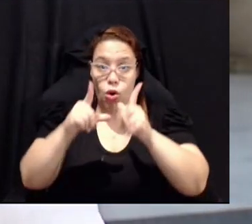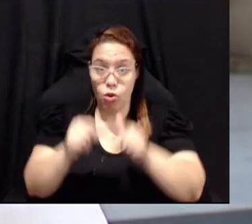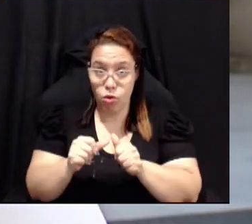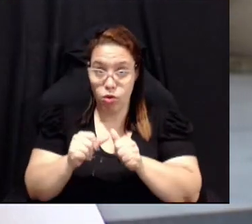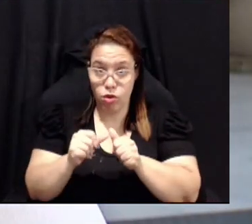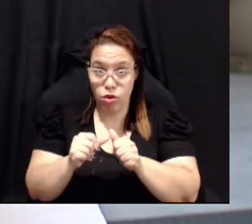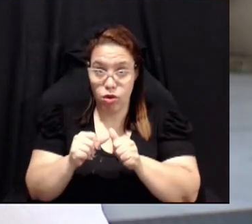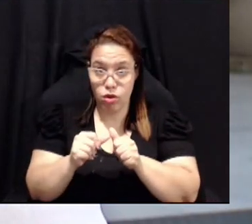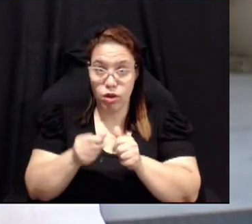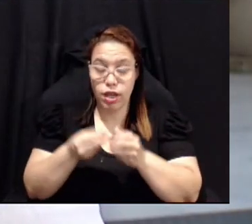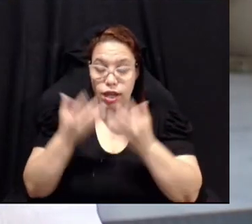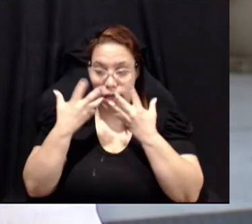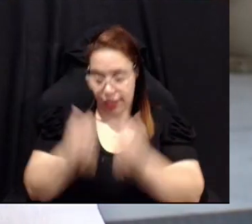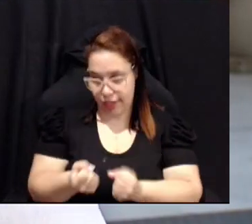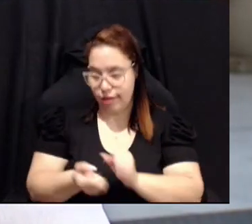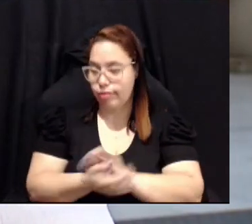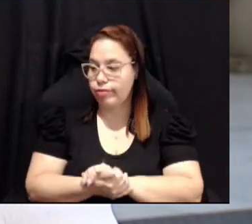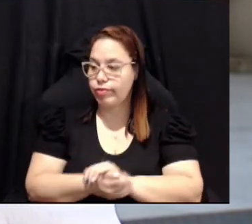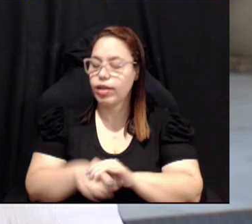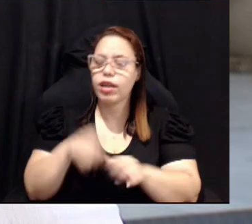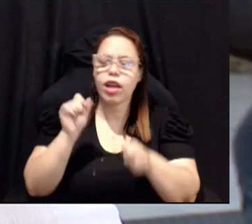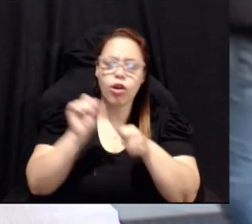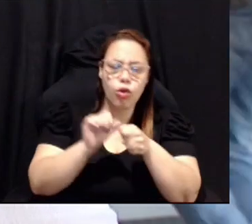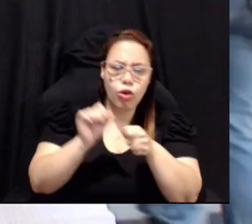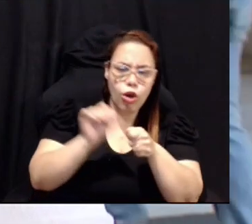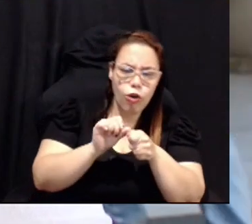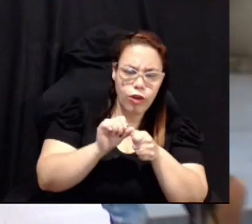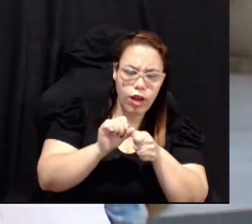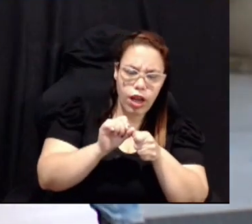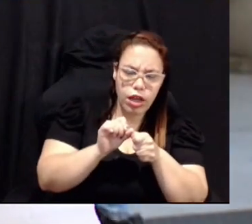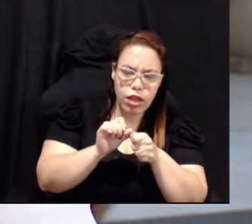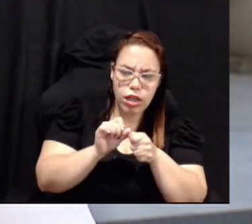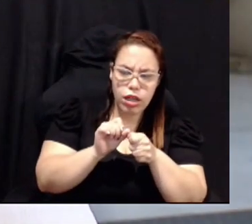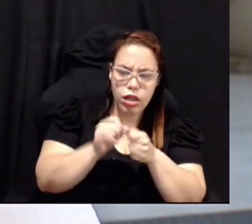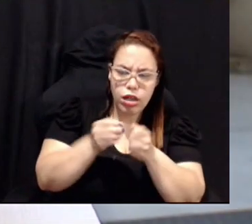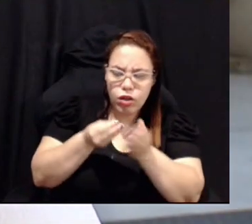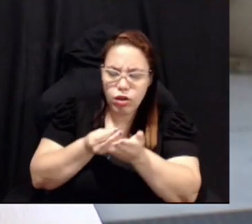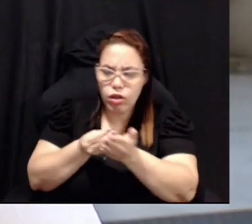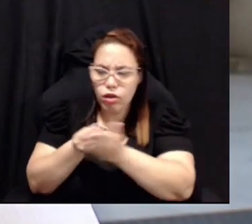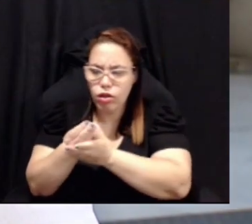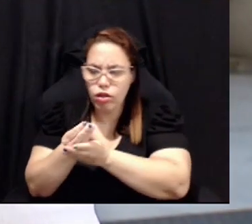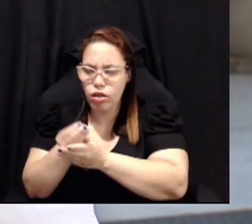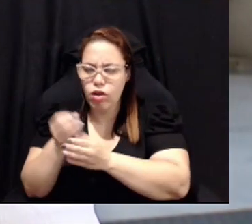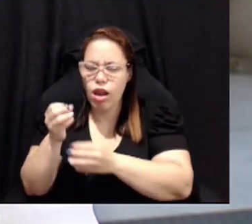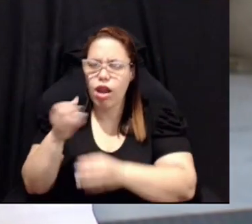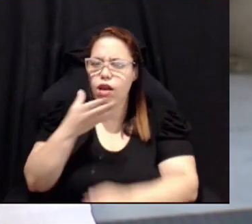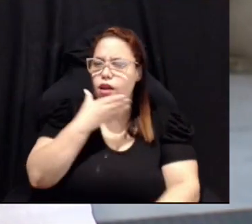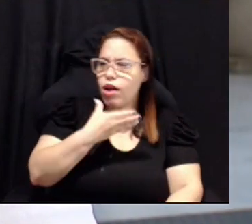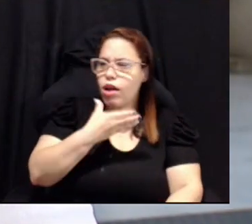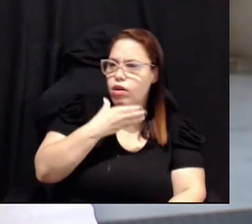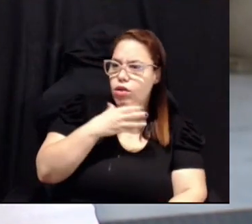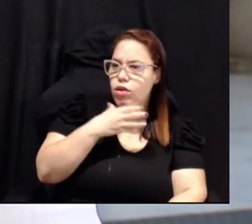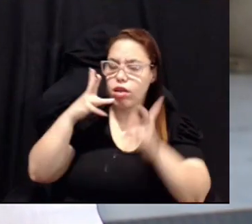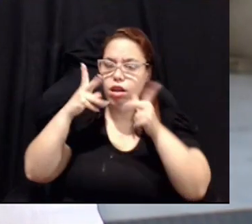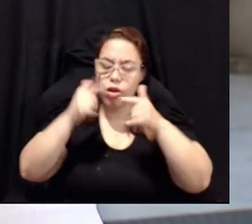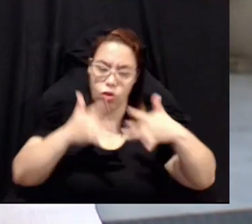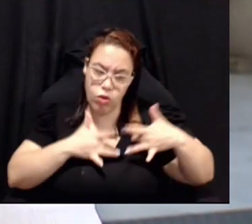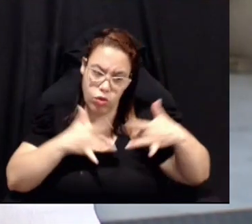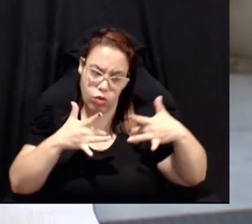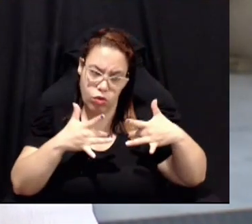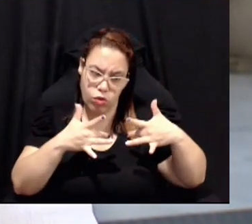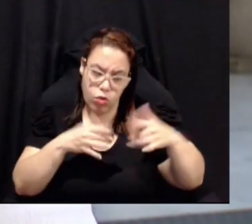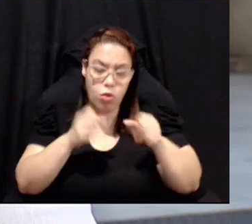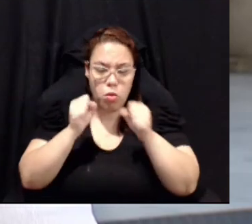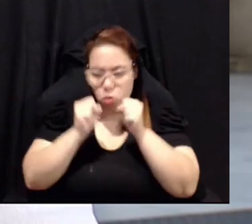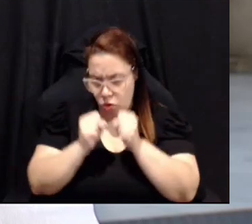destinação. Quem já fez, inclusive, essa destinação lá em dezembro na campanha do Leão Solidário, pode